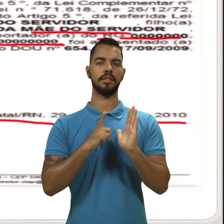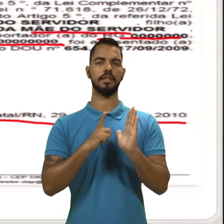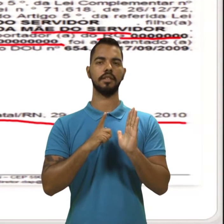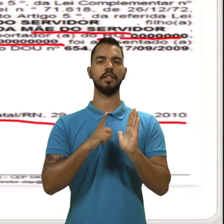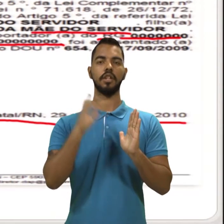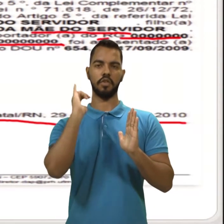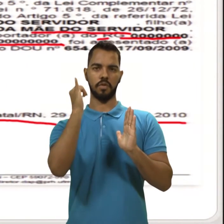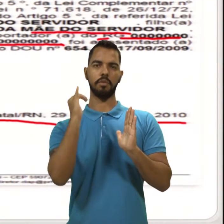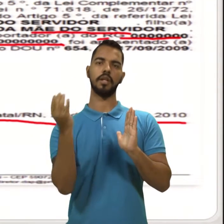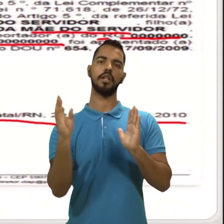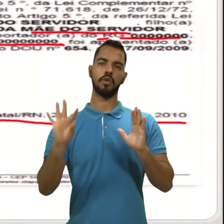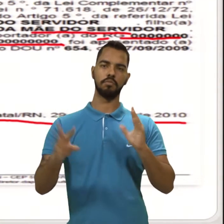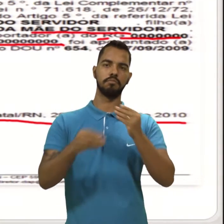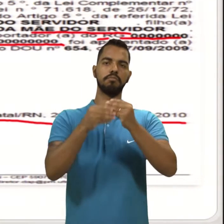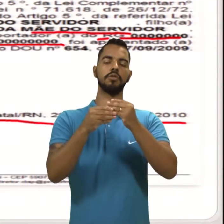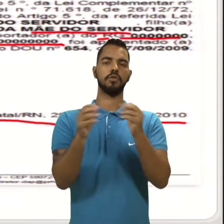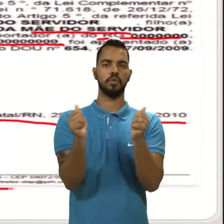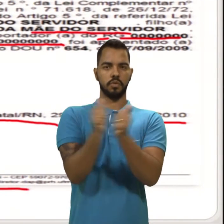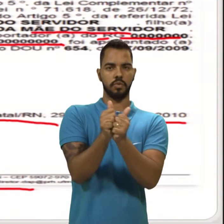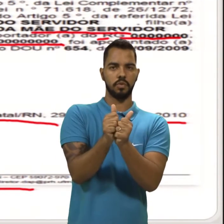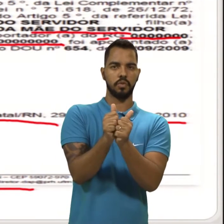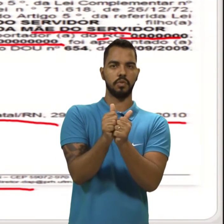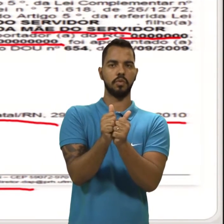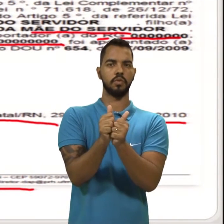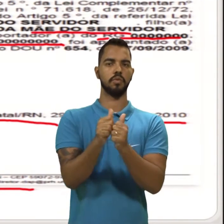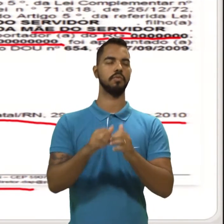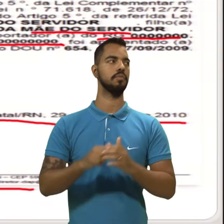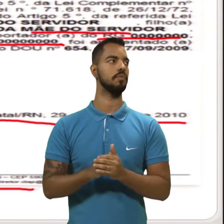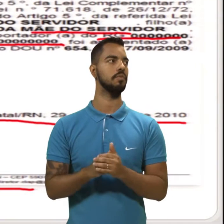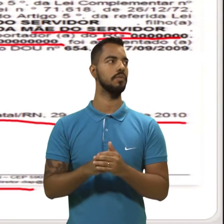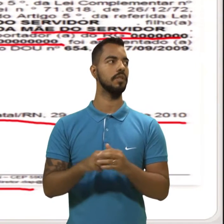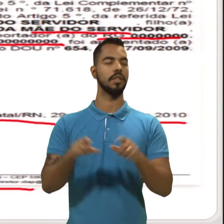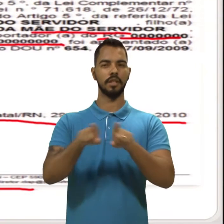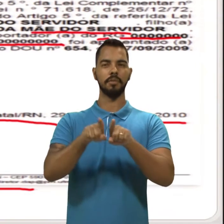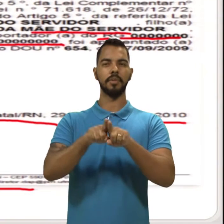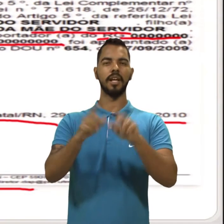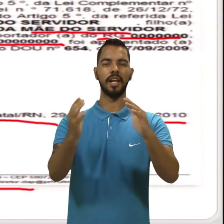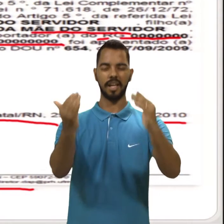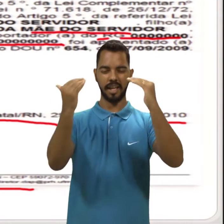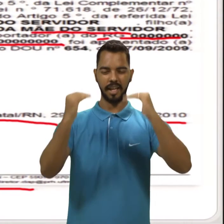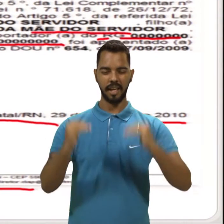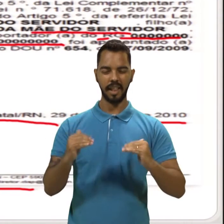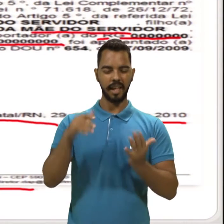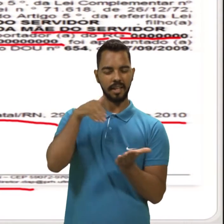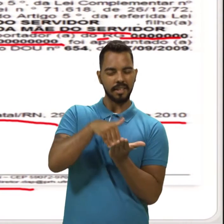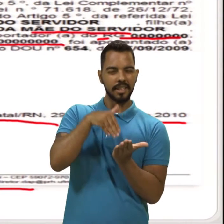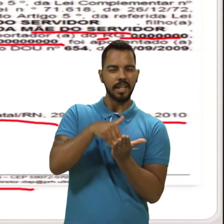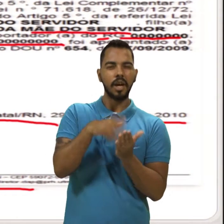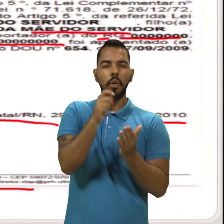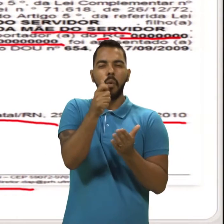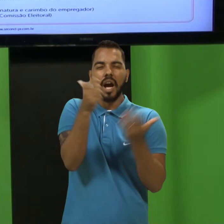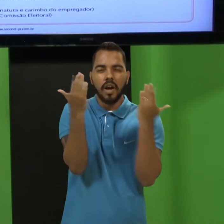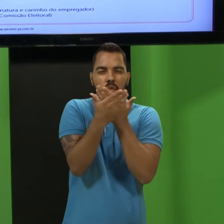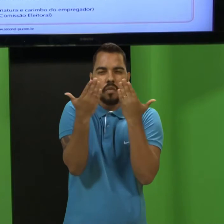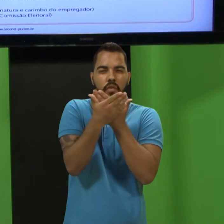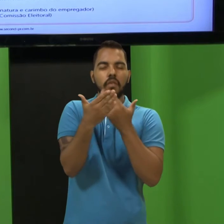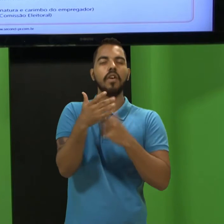nesse documento. E logo embaixo os endereços, telefones que correspondem ao da empresa.